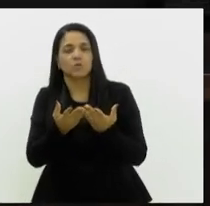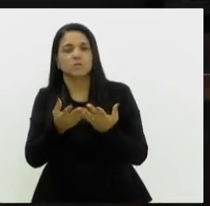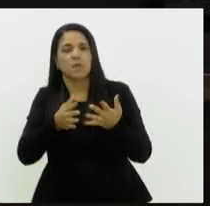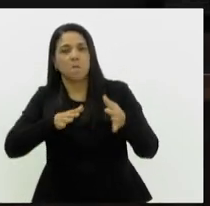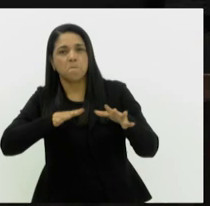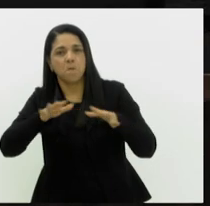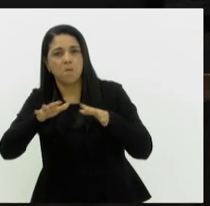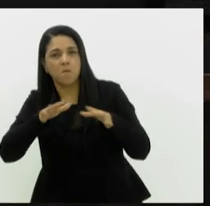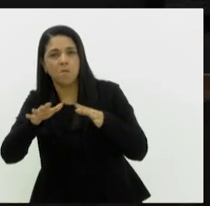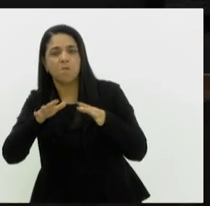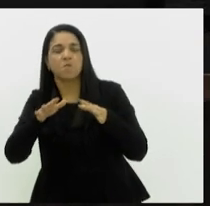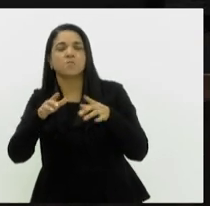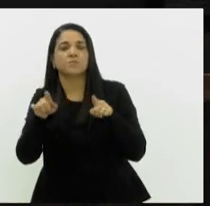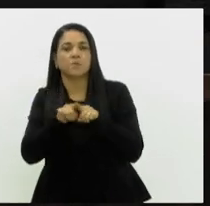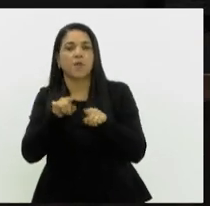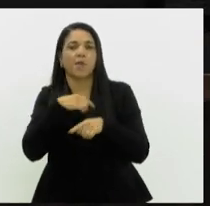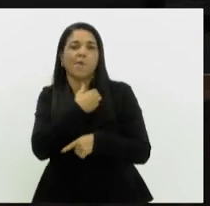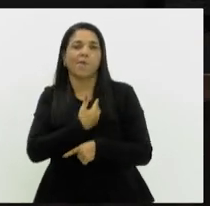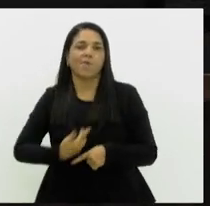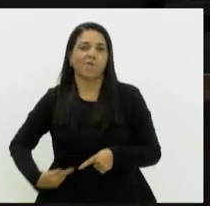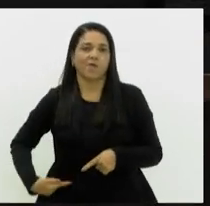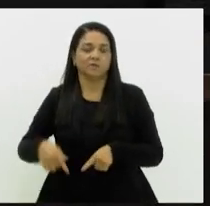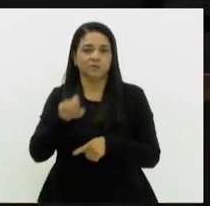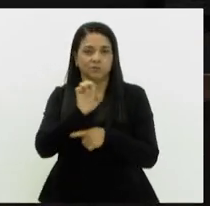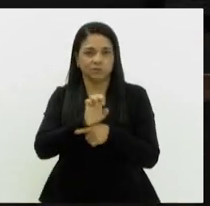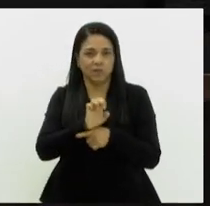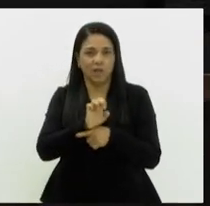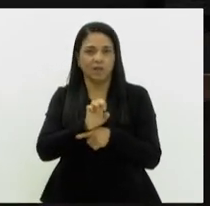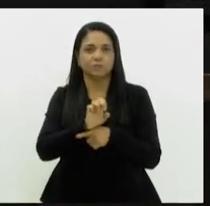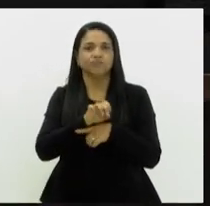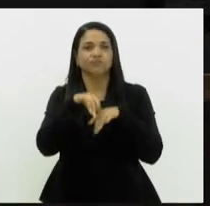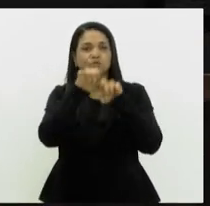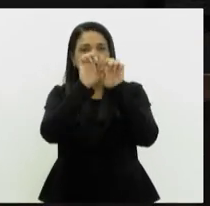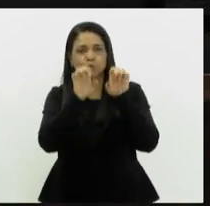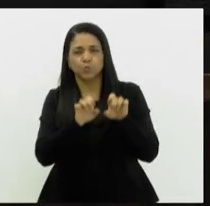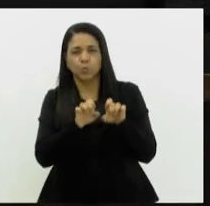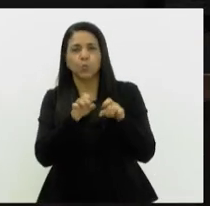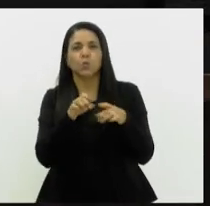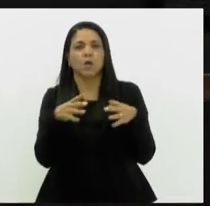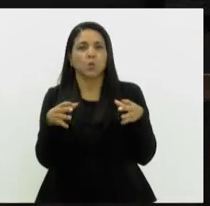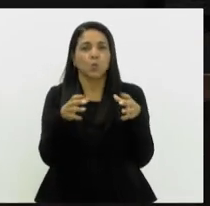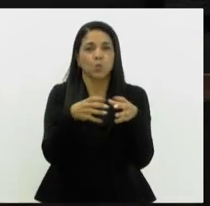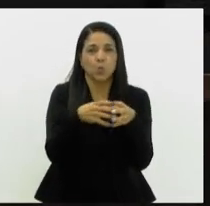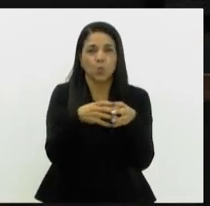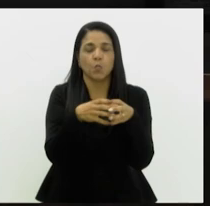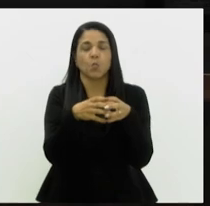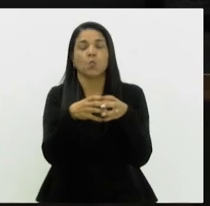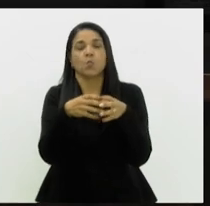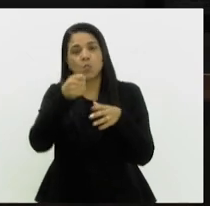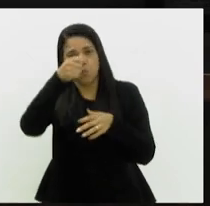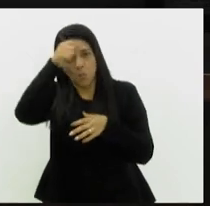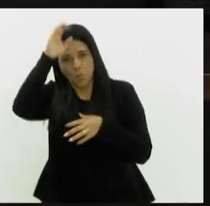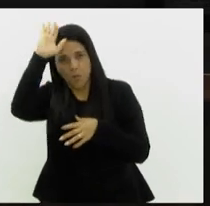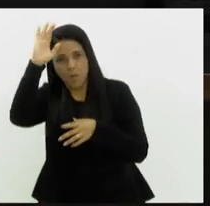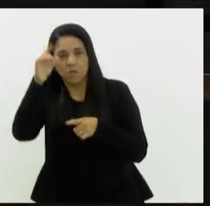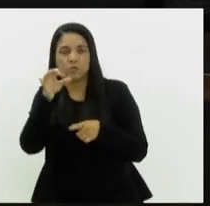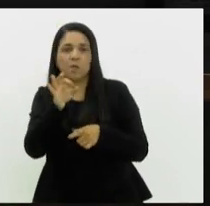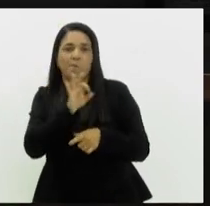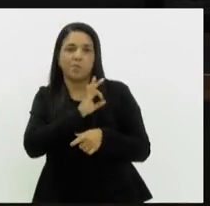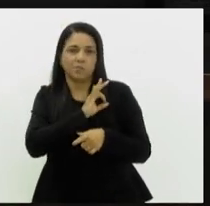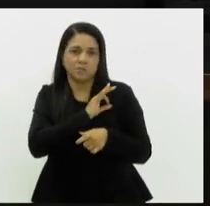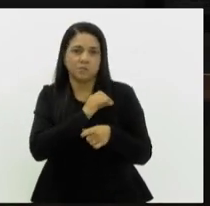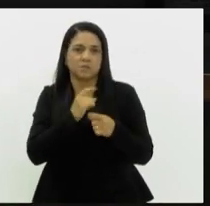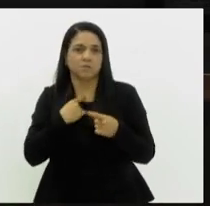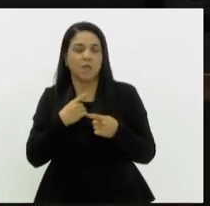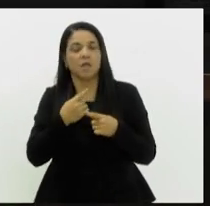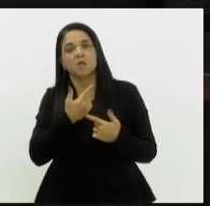mobilização, o governo do Estado também, que deslocou a estrutura da Polícia Civil, do Corpo de Bombeiros, assim como outros estados